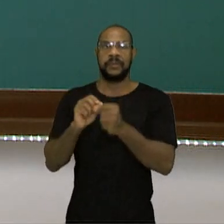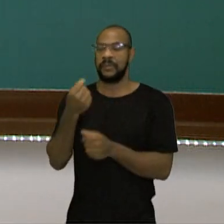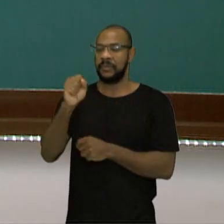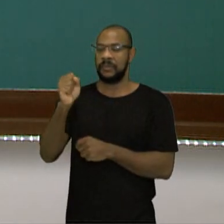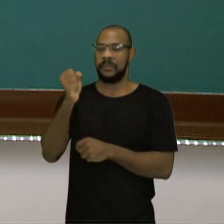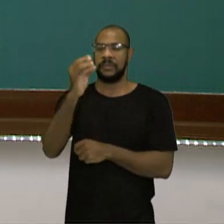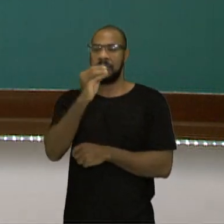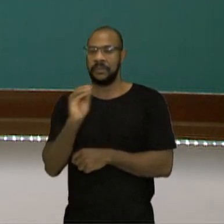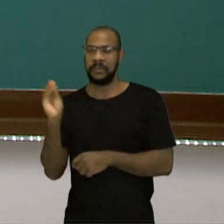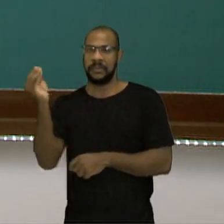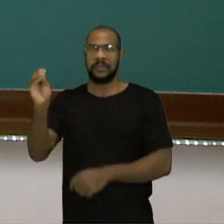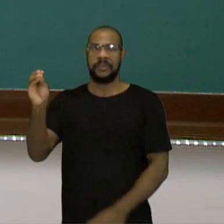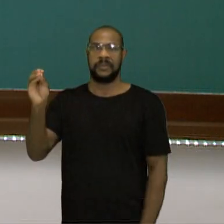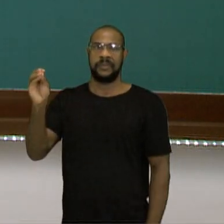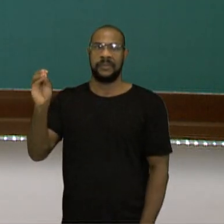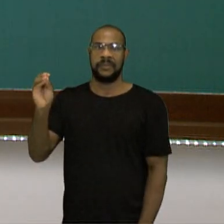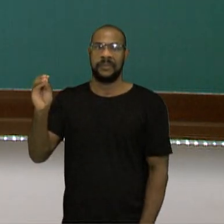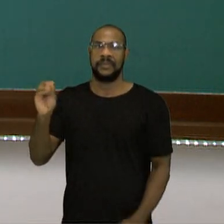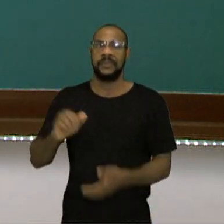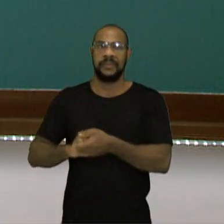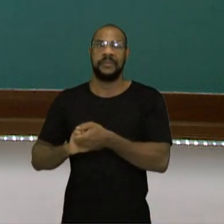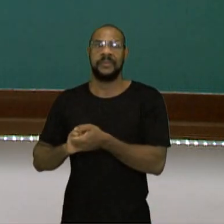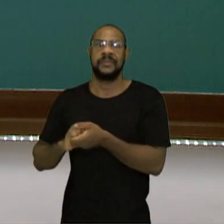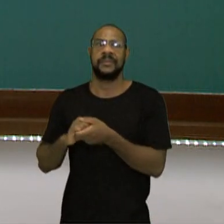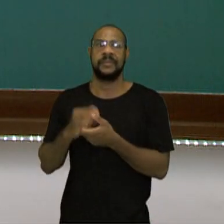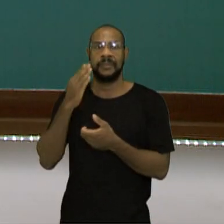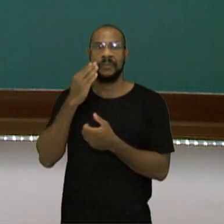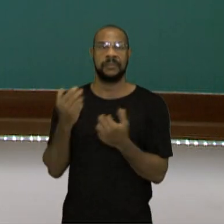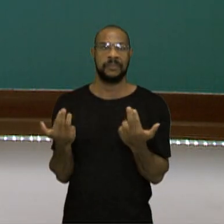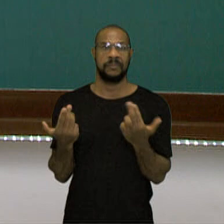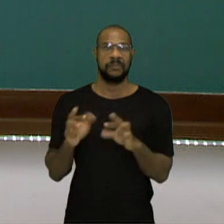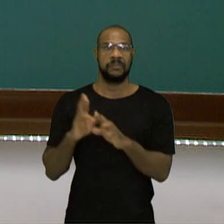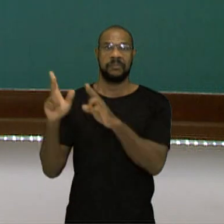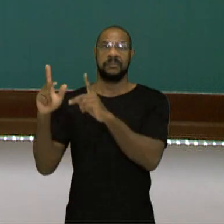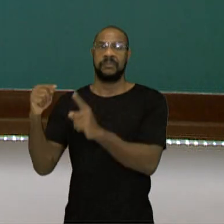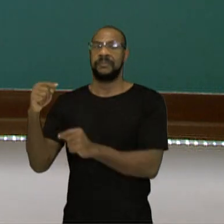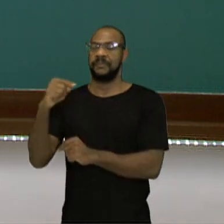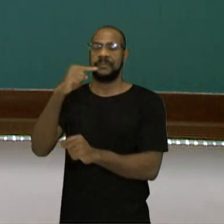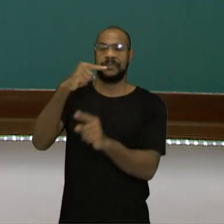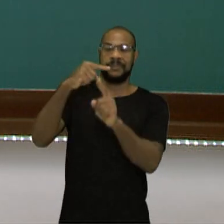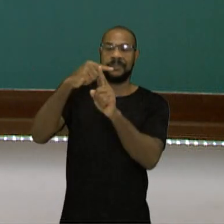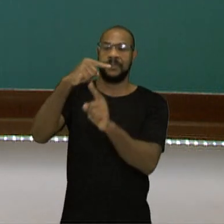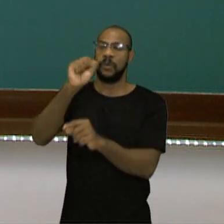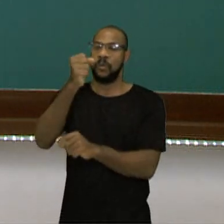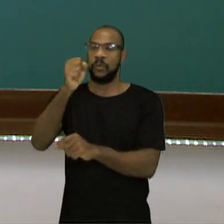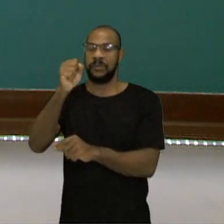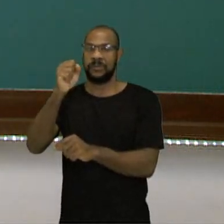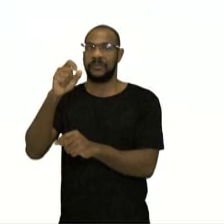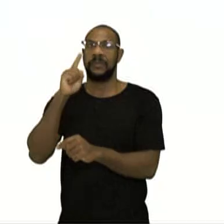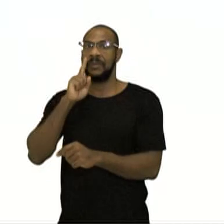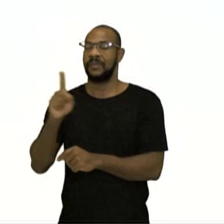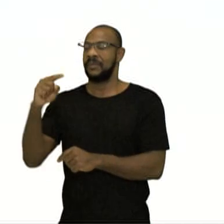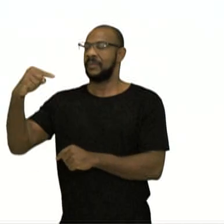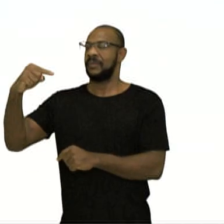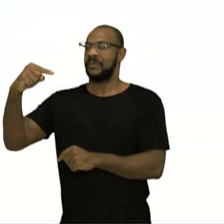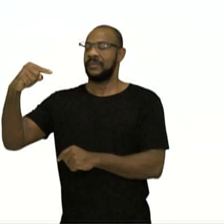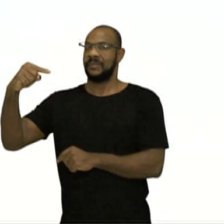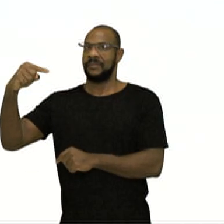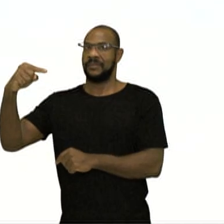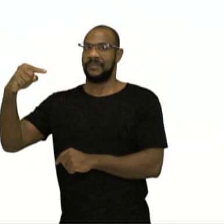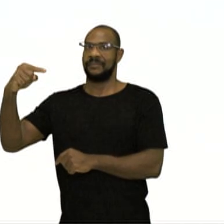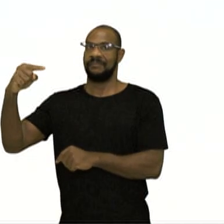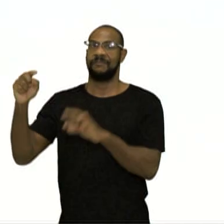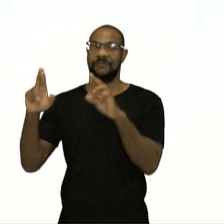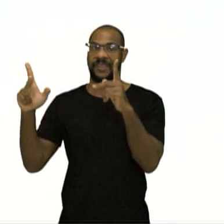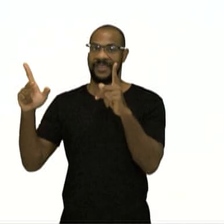8. Aí eu fico, então, com dois números com sinais diferentes, então nós vamos diminuir. De 15 tirar 8 vai